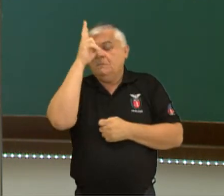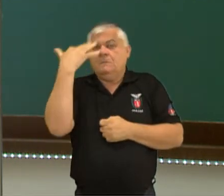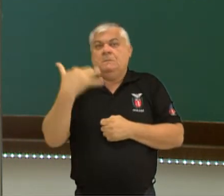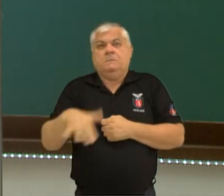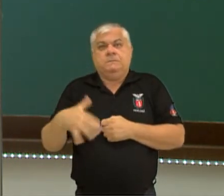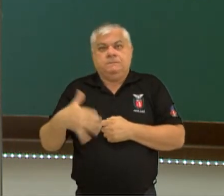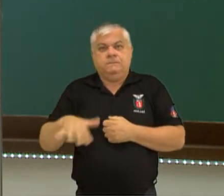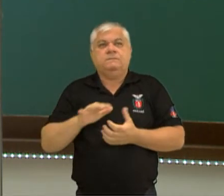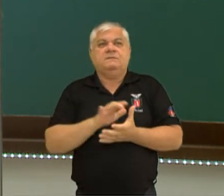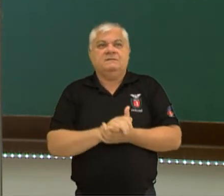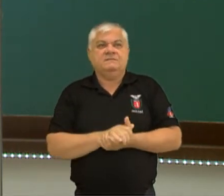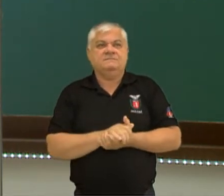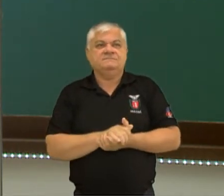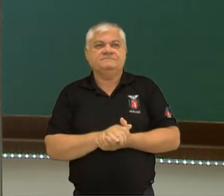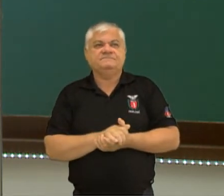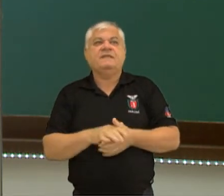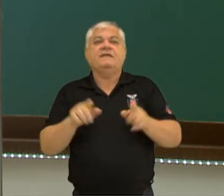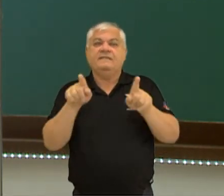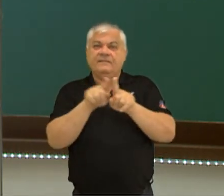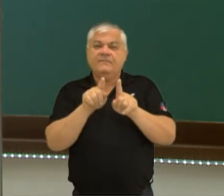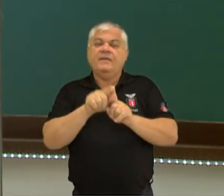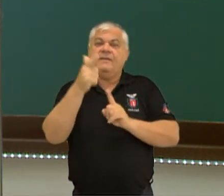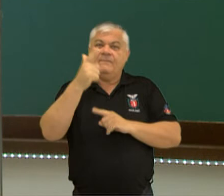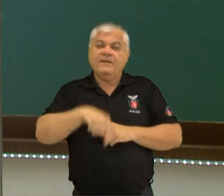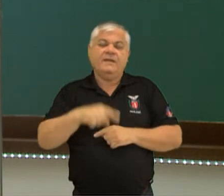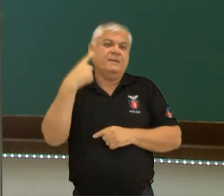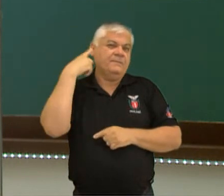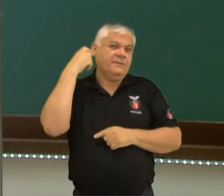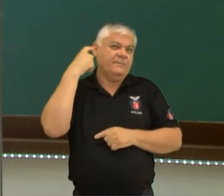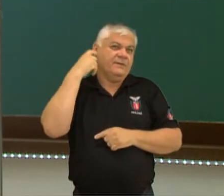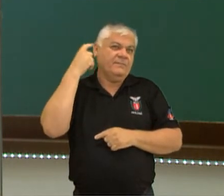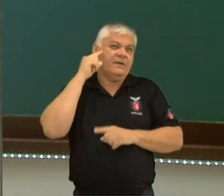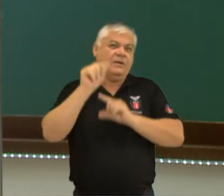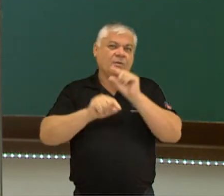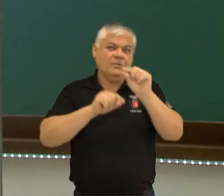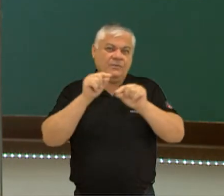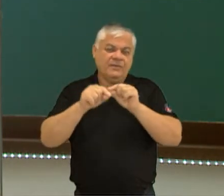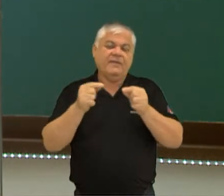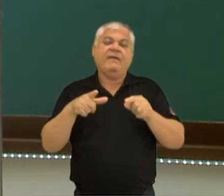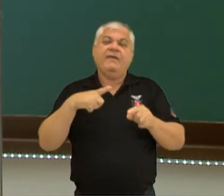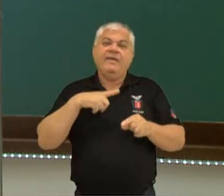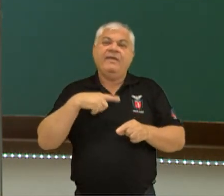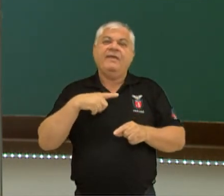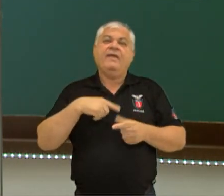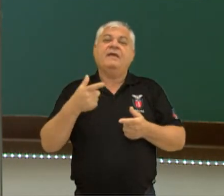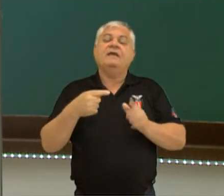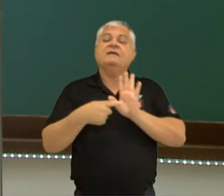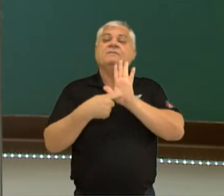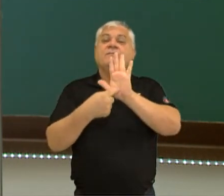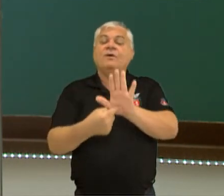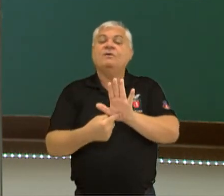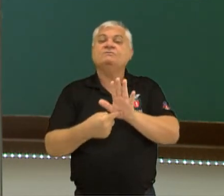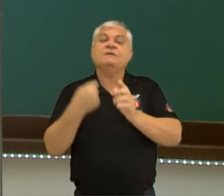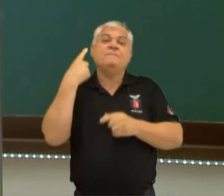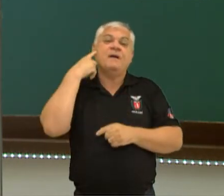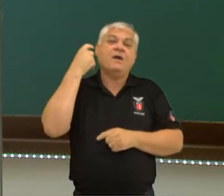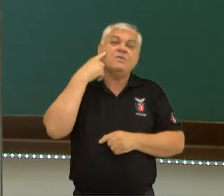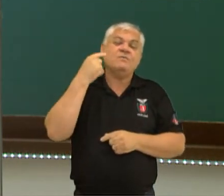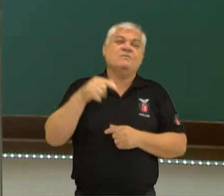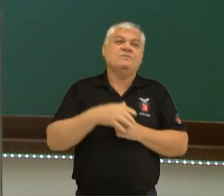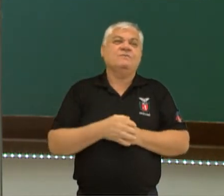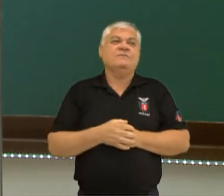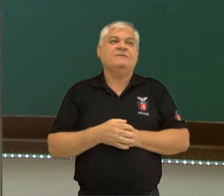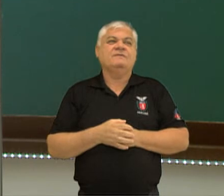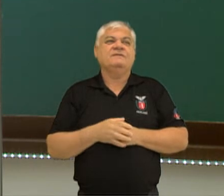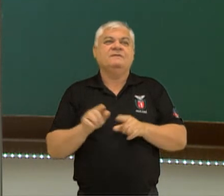longo. Ainda encontramos a onomatopeia, que é uma figura de linguagem que consiste na reprodução do